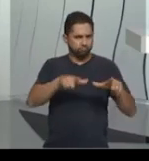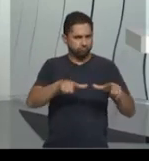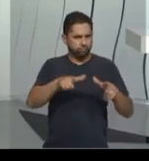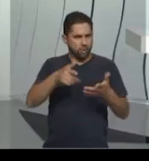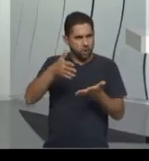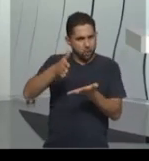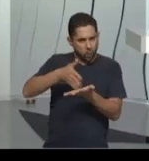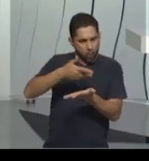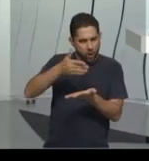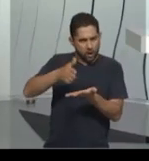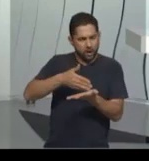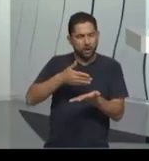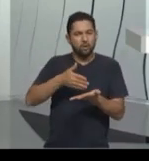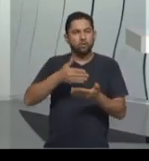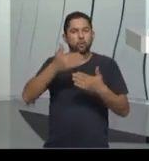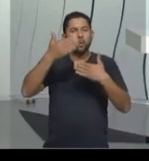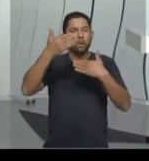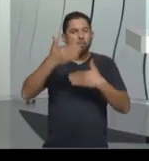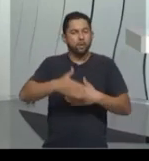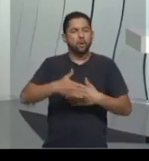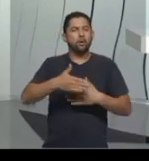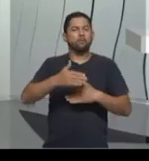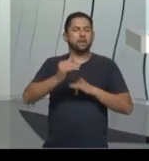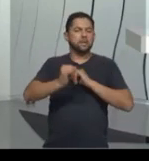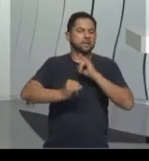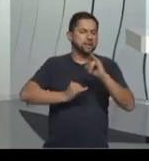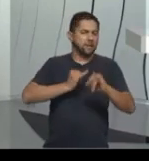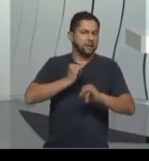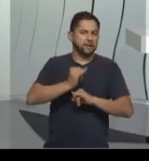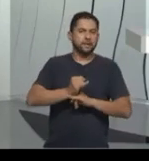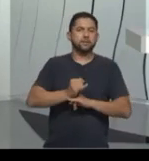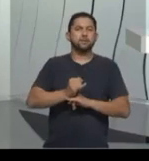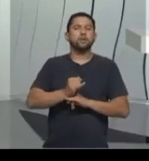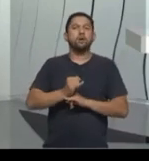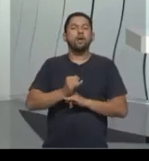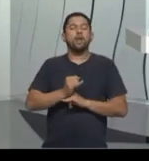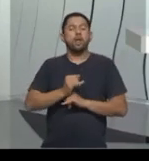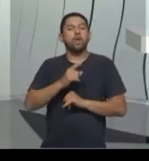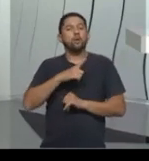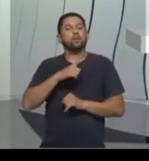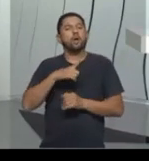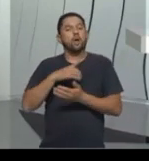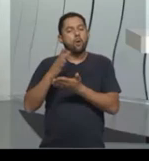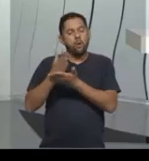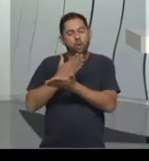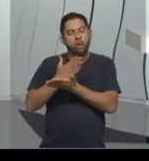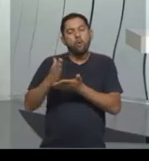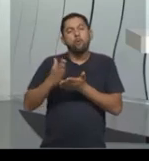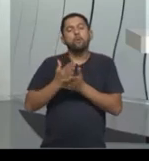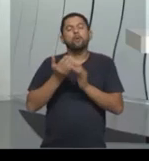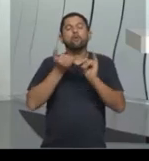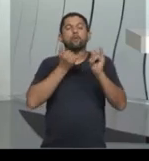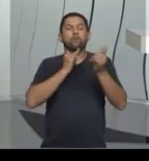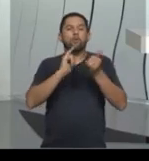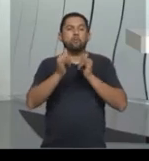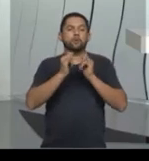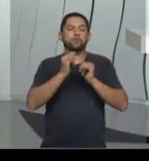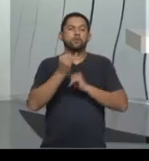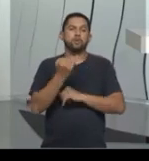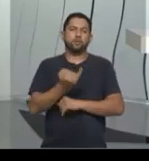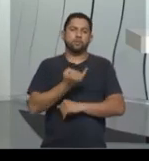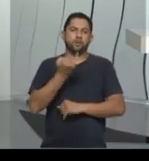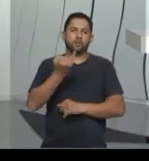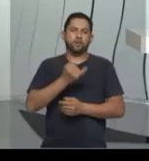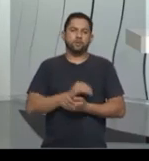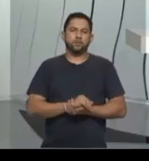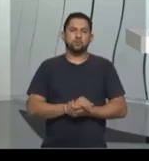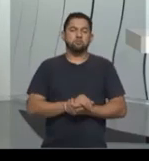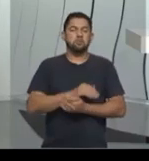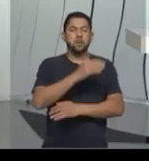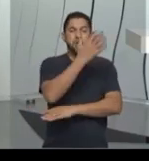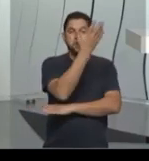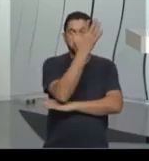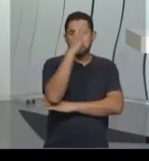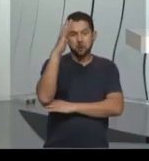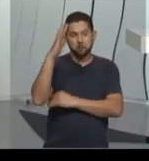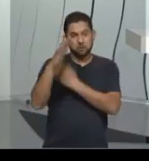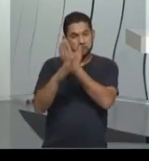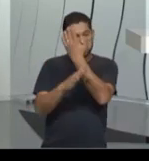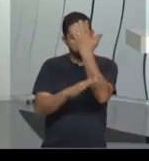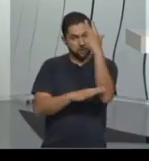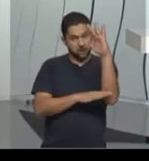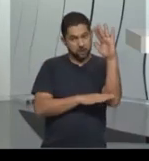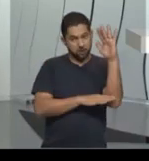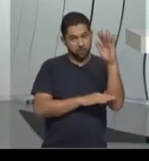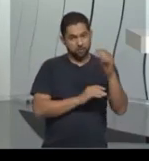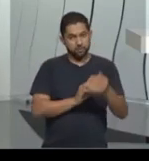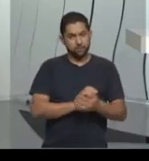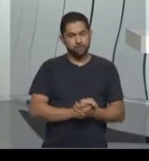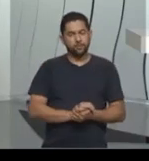livro ou numa prova, ele vai trazer para mim algumas informações importantes. seja ela de vegetação, seja ela